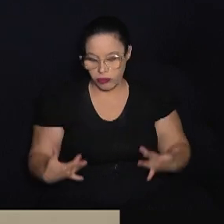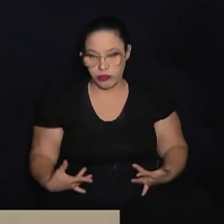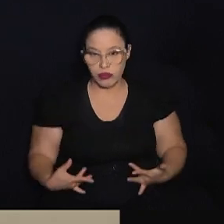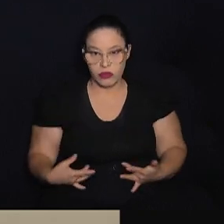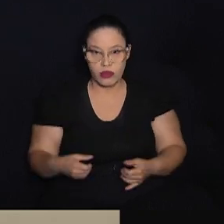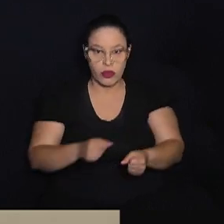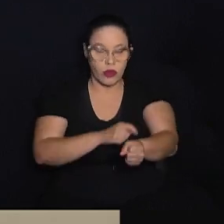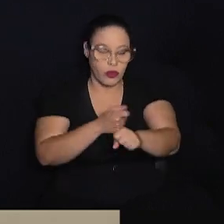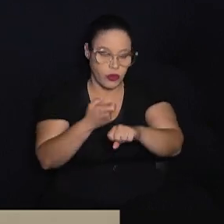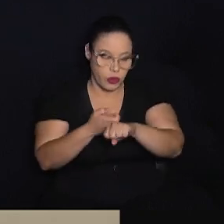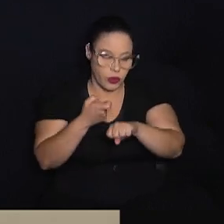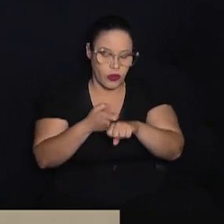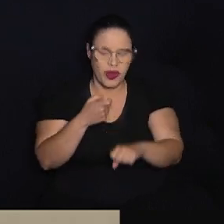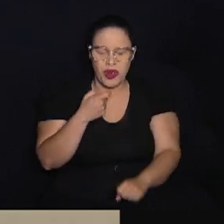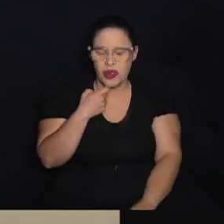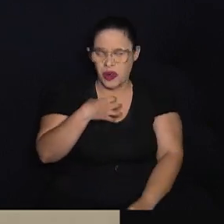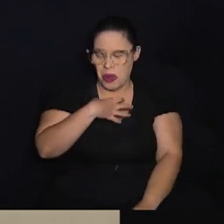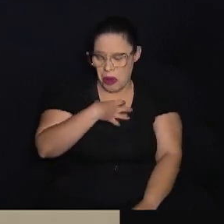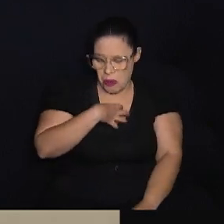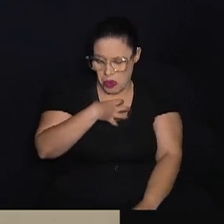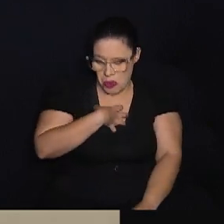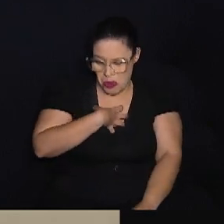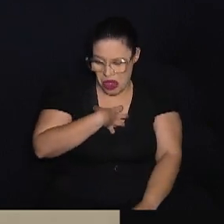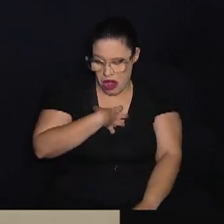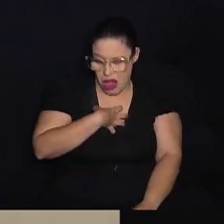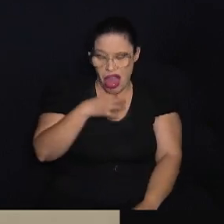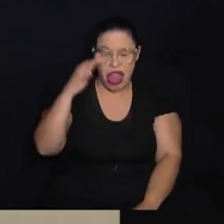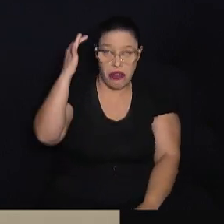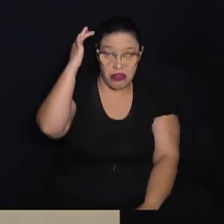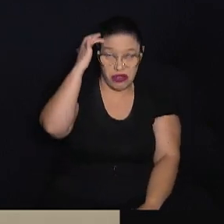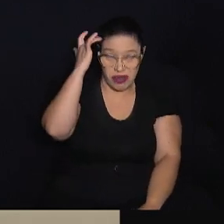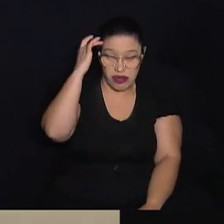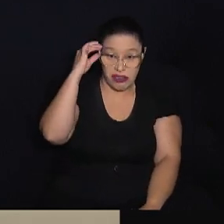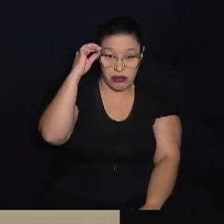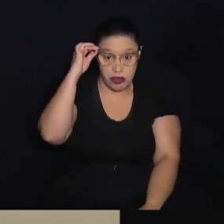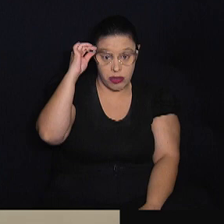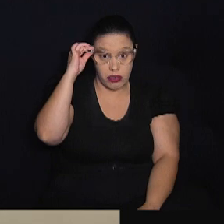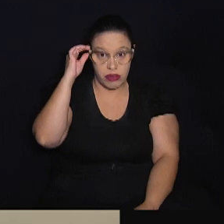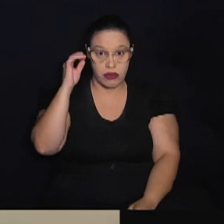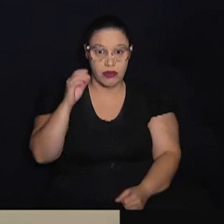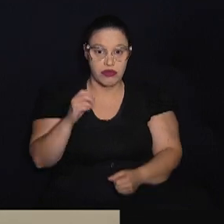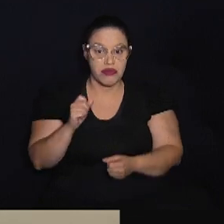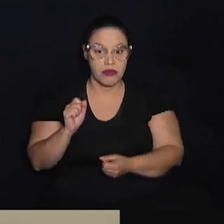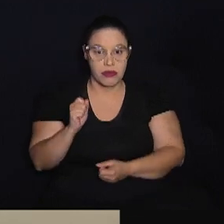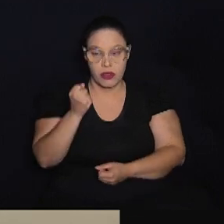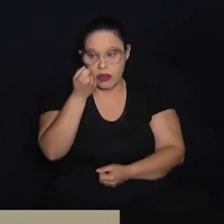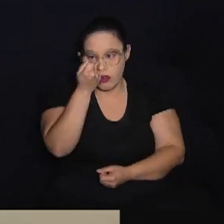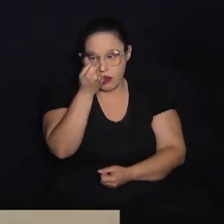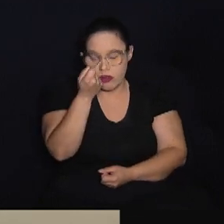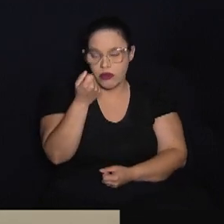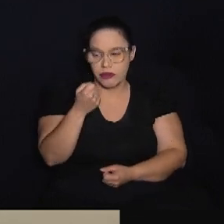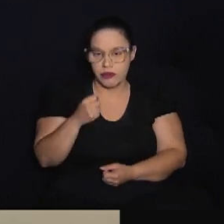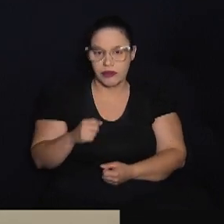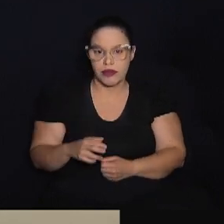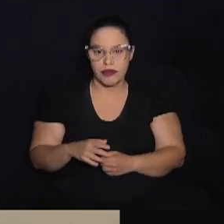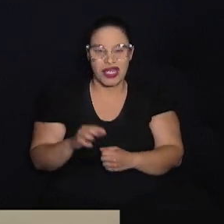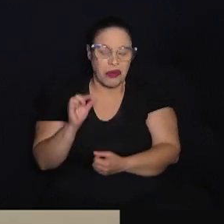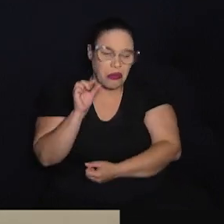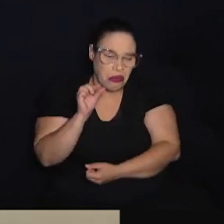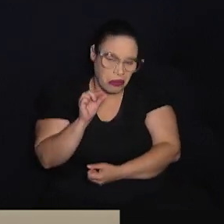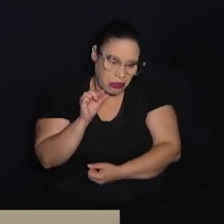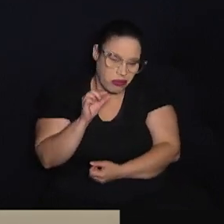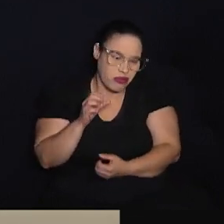osso, pulmão, fígado, sistema nervoso central, aí a chance de cura com o nosso tratamento é muito